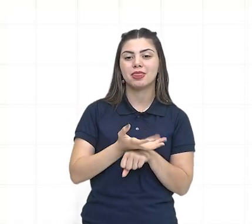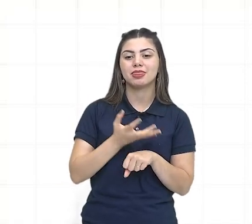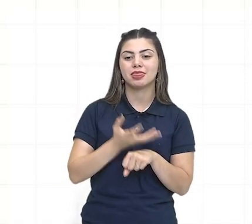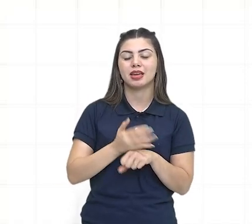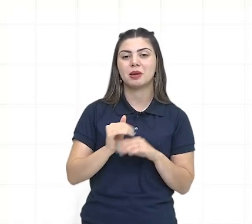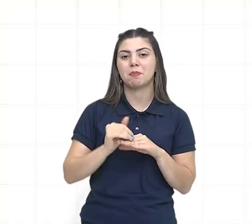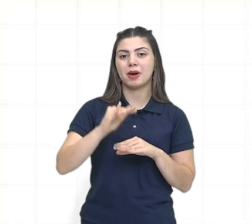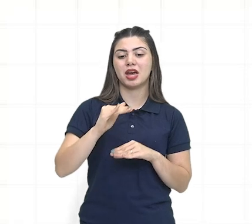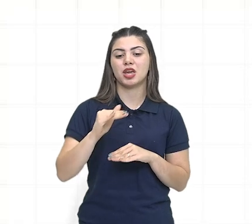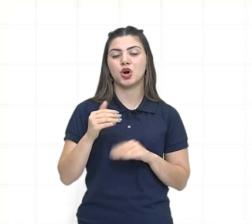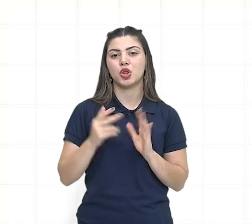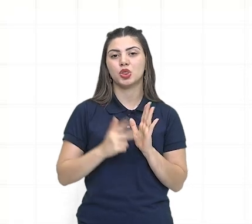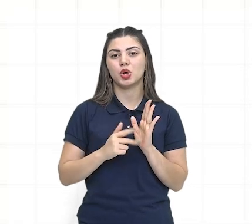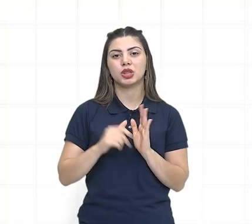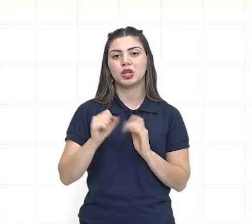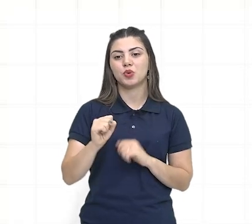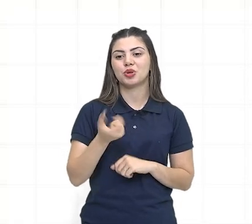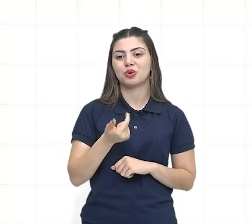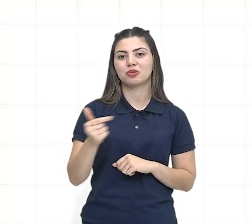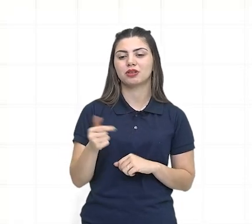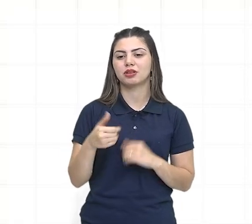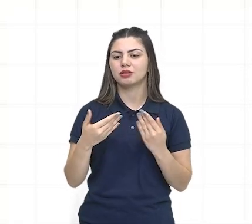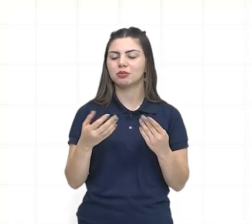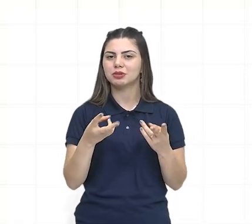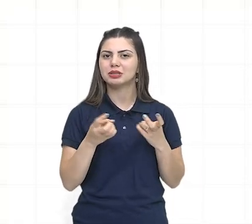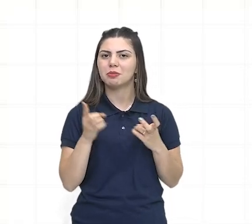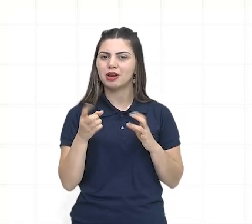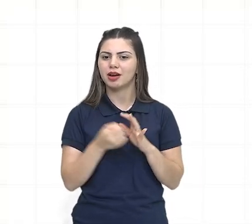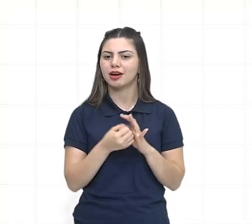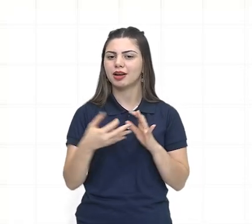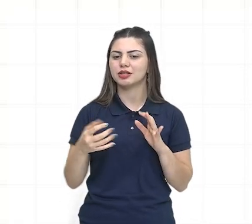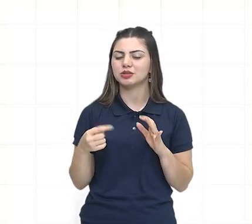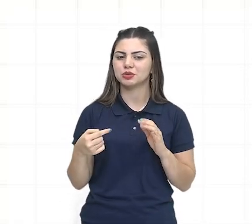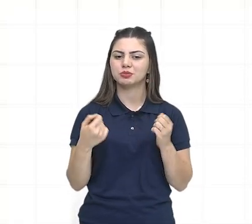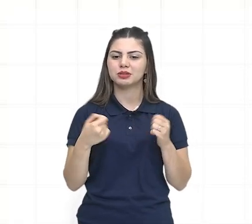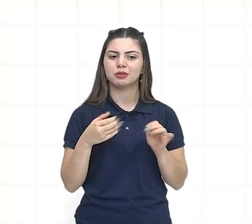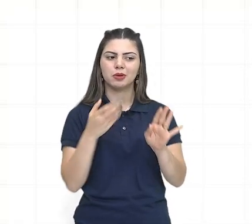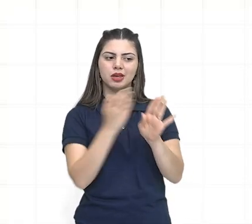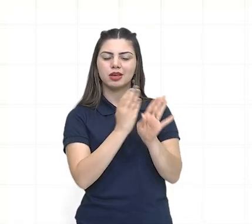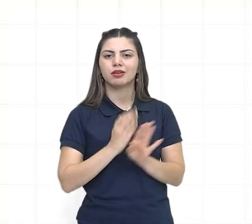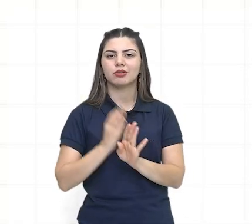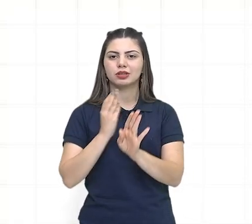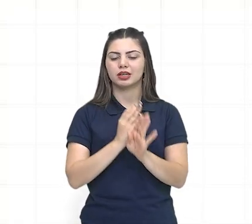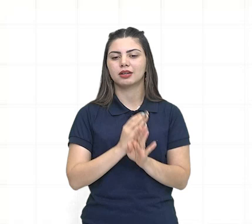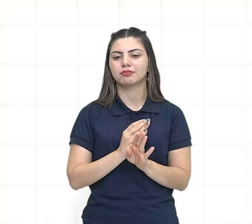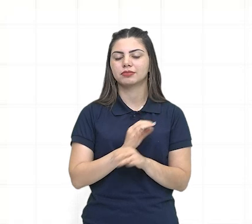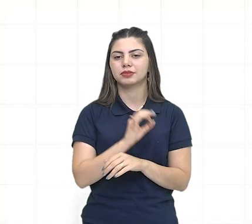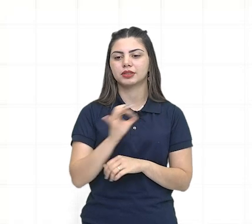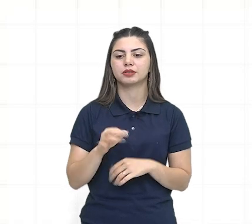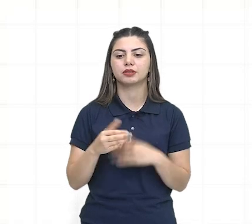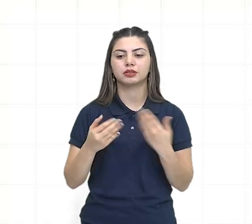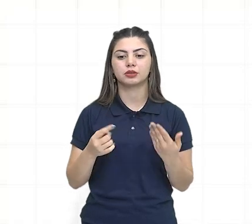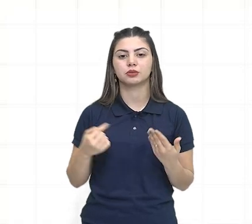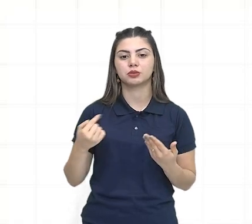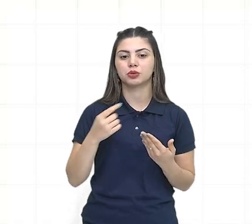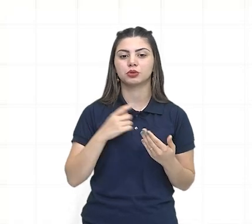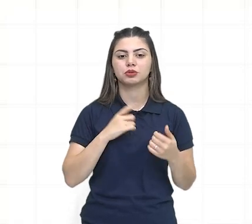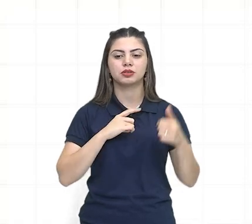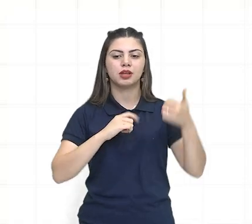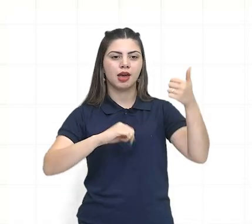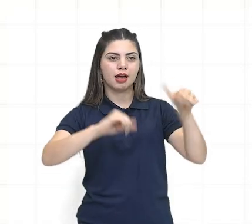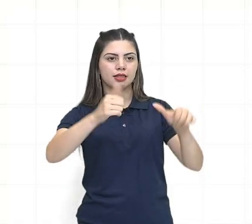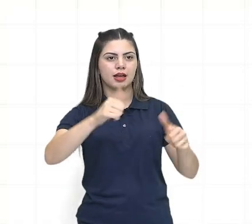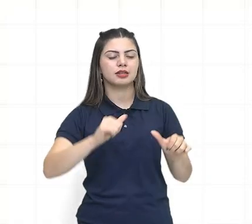Então, todas essas características, pessoal, nós temos que identificar aqui, ó. Quando fazemos análise